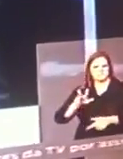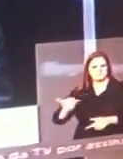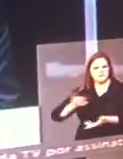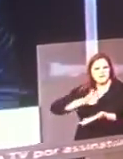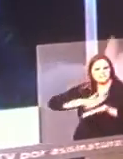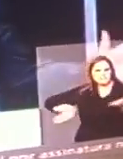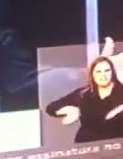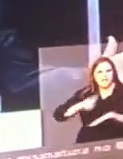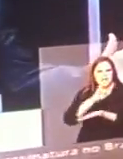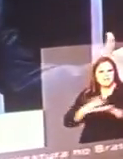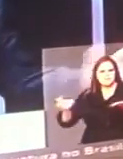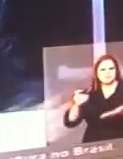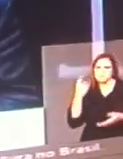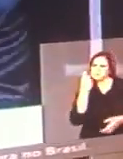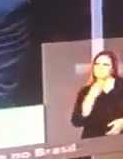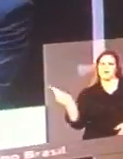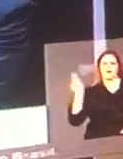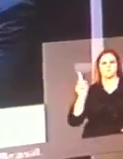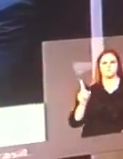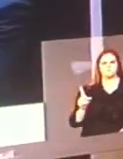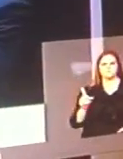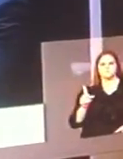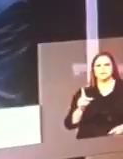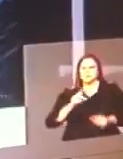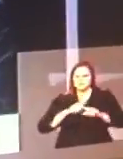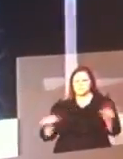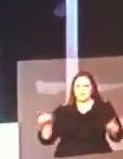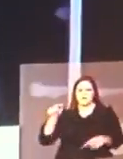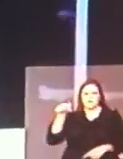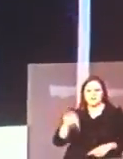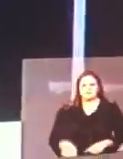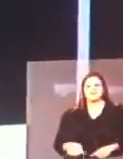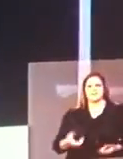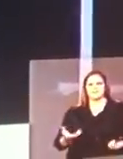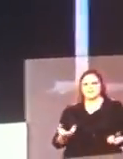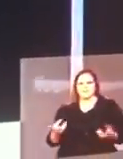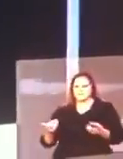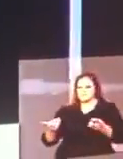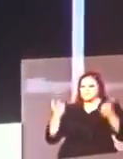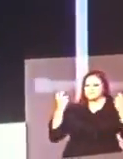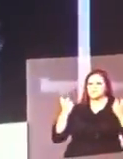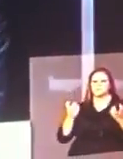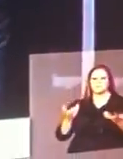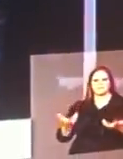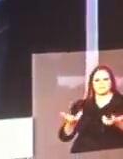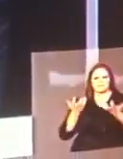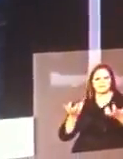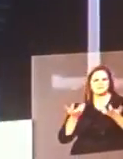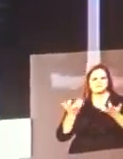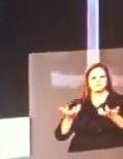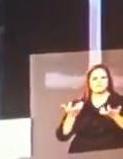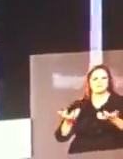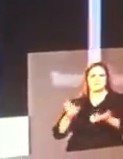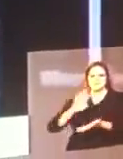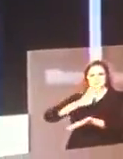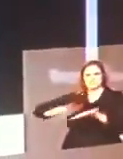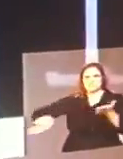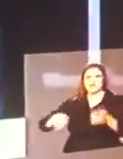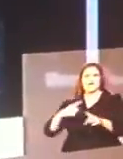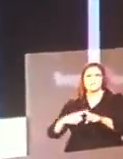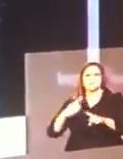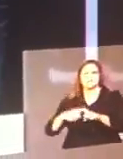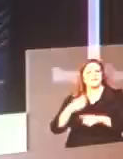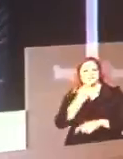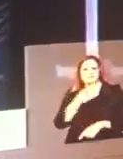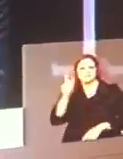o país? Não! O que nós estamos assistindo é uma tentativa daqueles que não foram eleitos